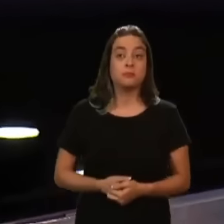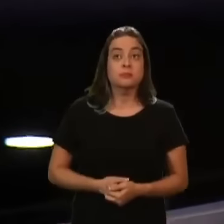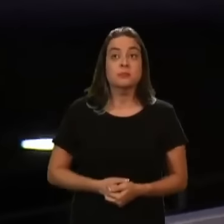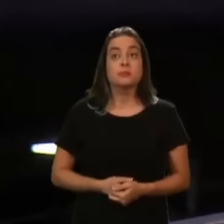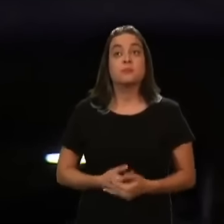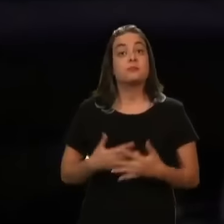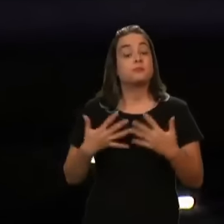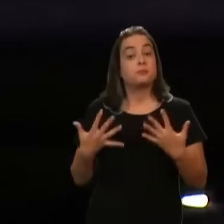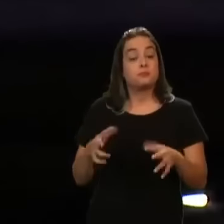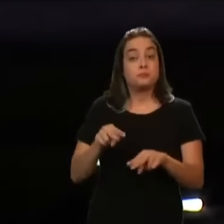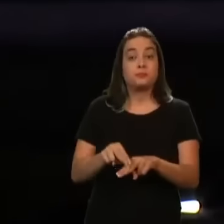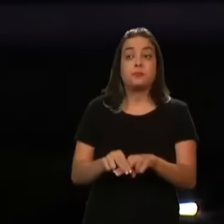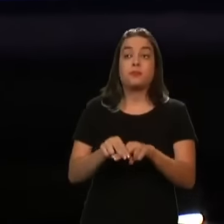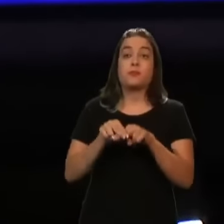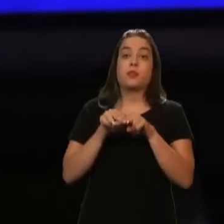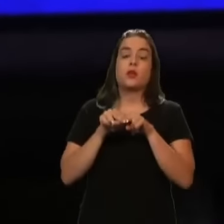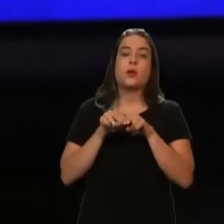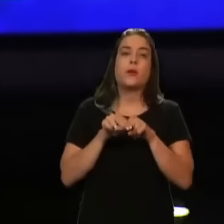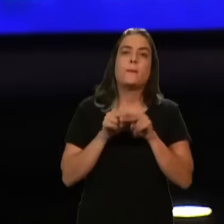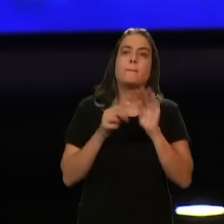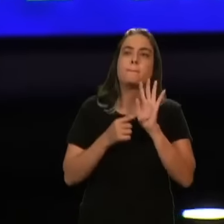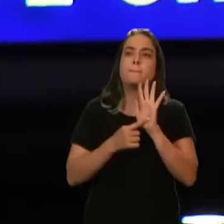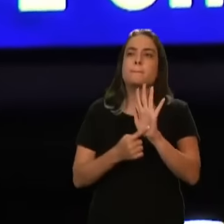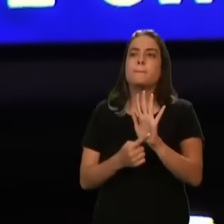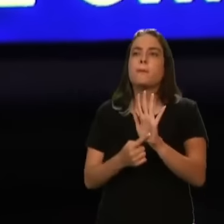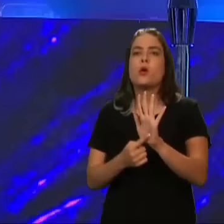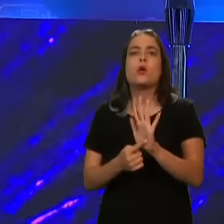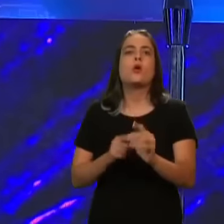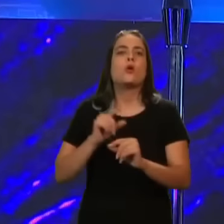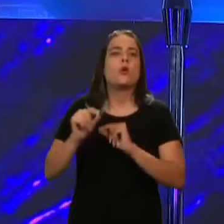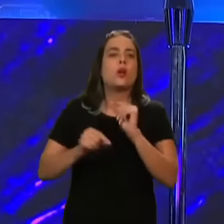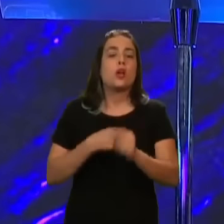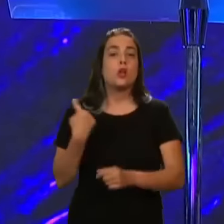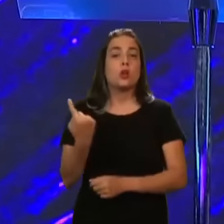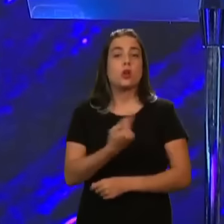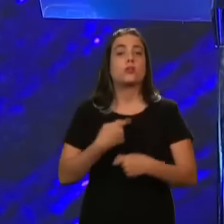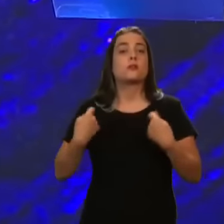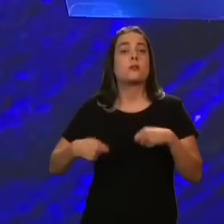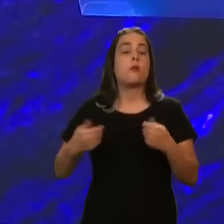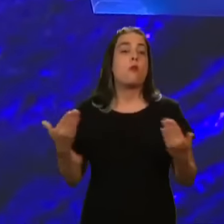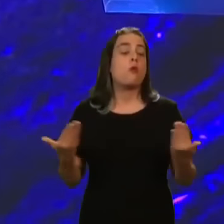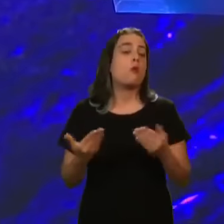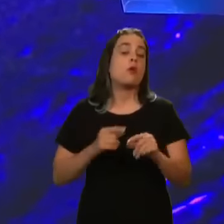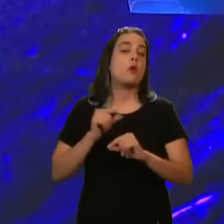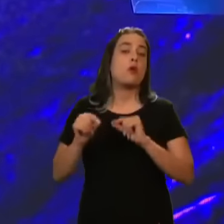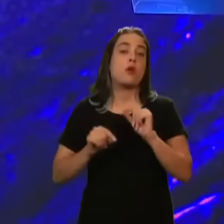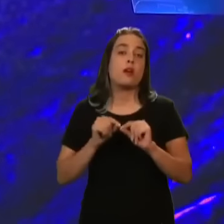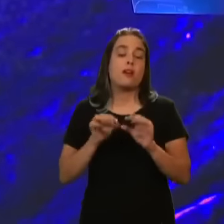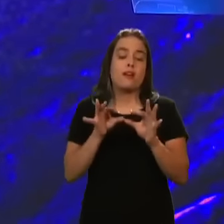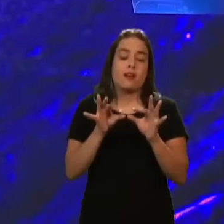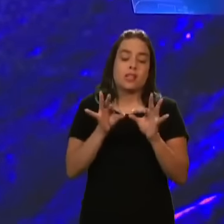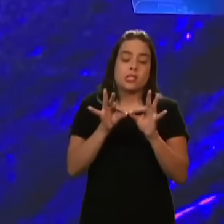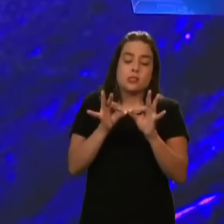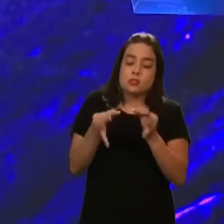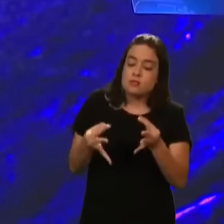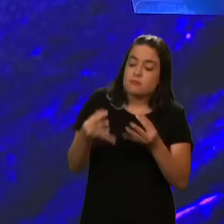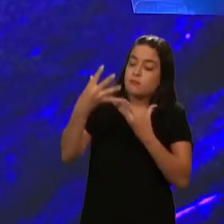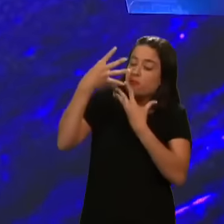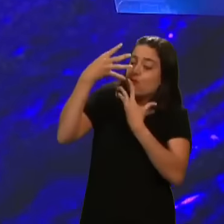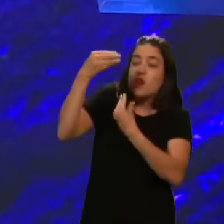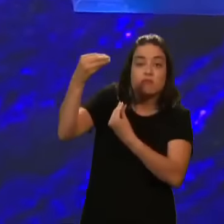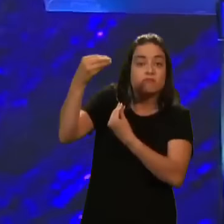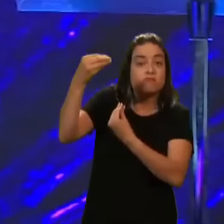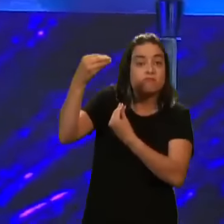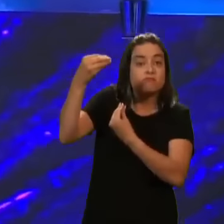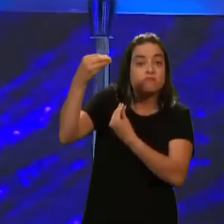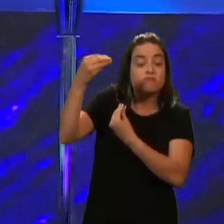E por isso, ele mostra uma coisa que a gente precisa hoje, que é fé simples. Fé simples.